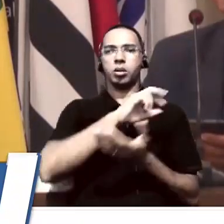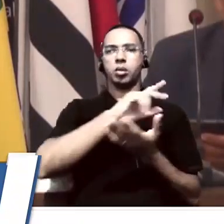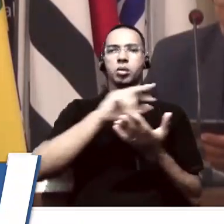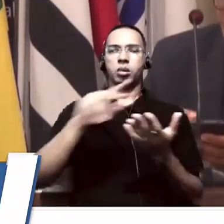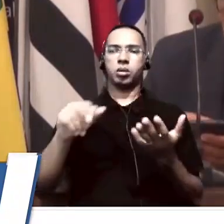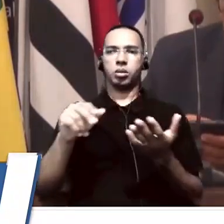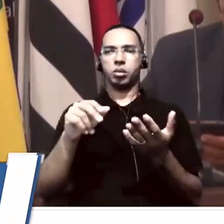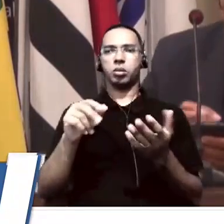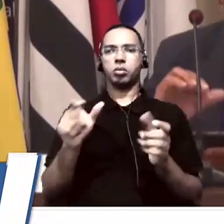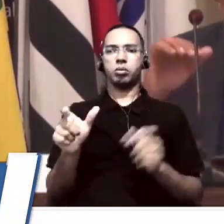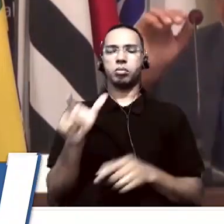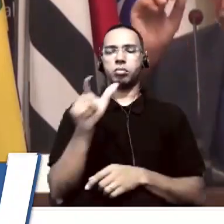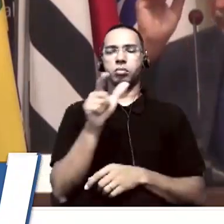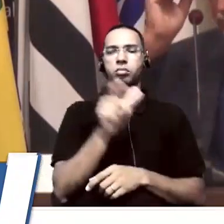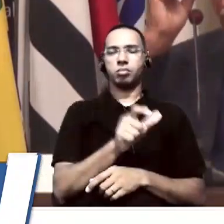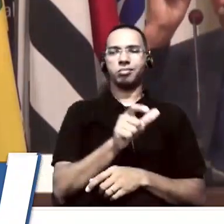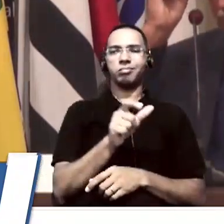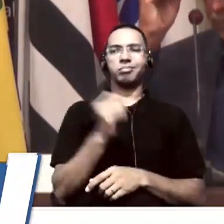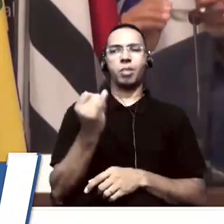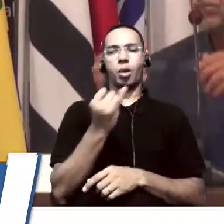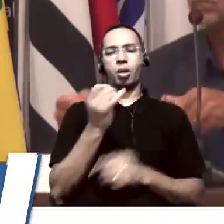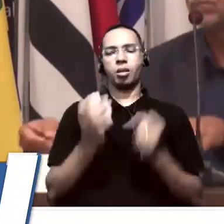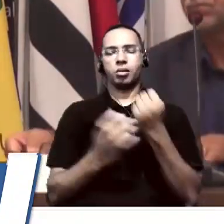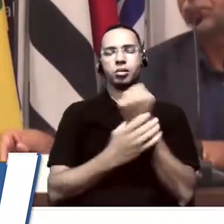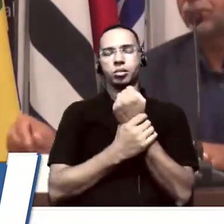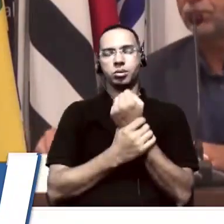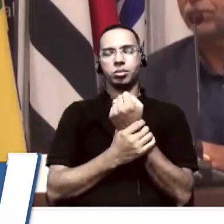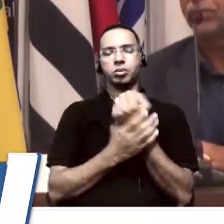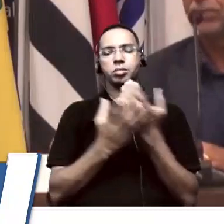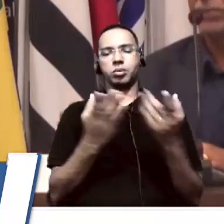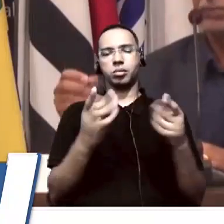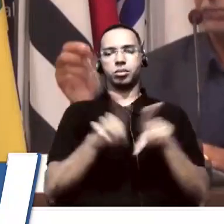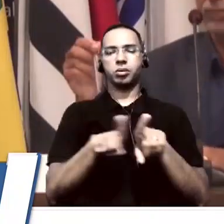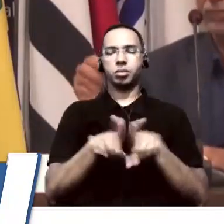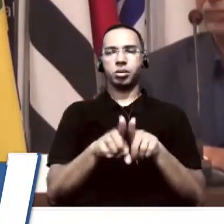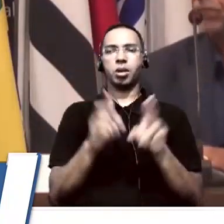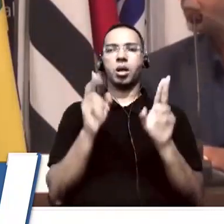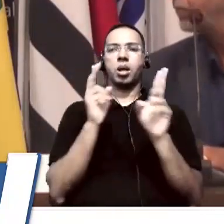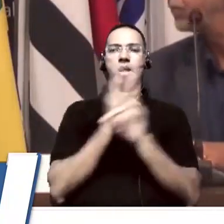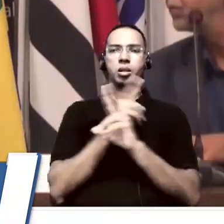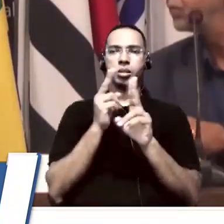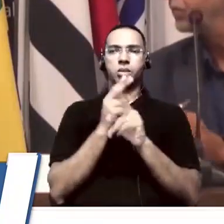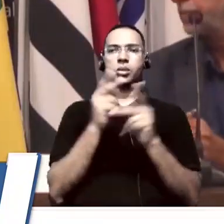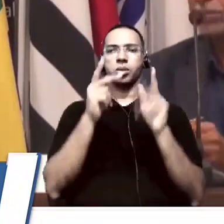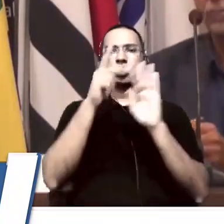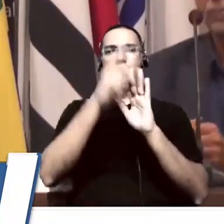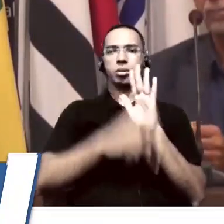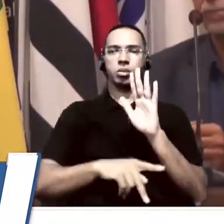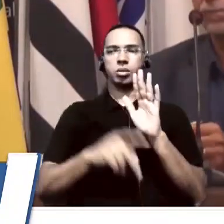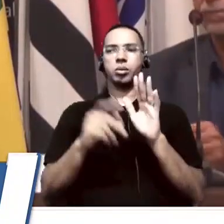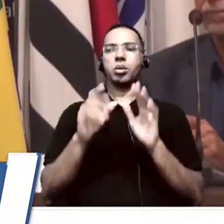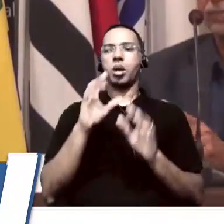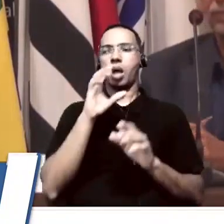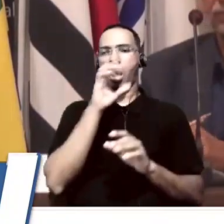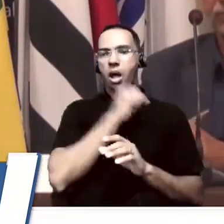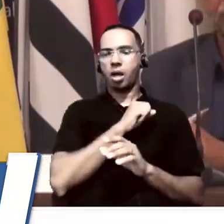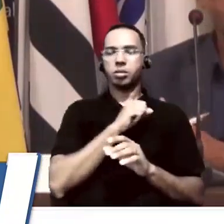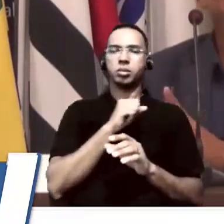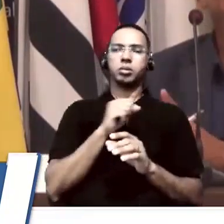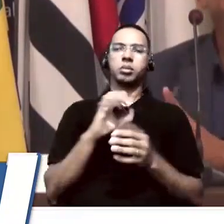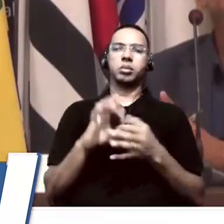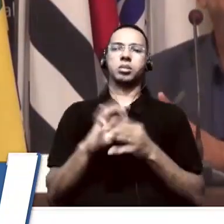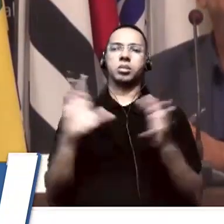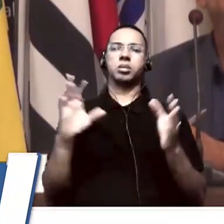que deu mais estabilidade, mais segurança também e agilidade, como projeto online, habites rápido e várias outras coisas